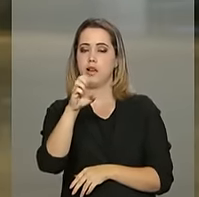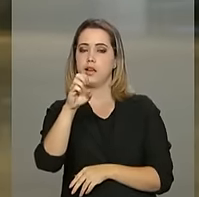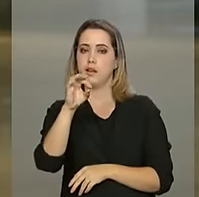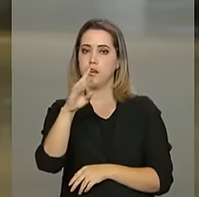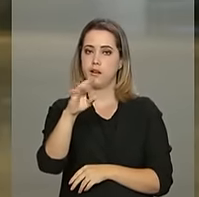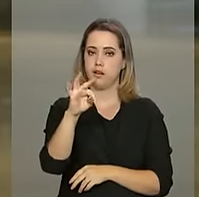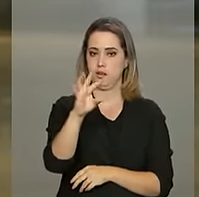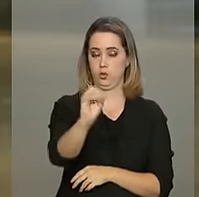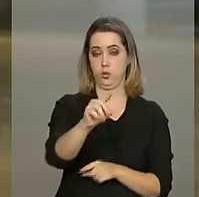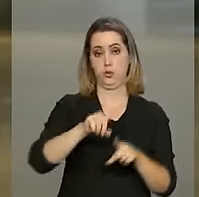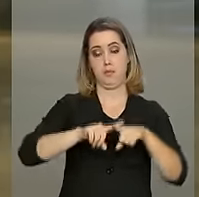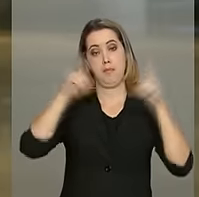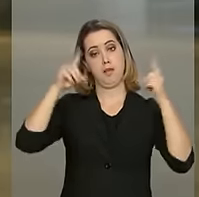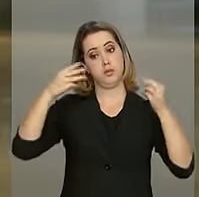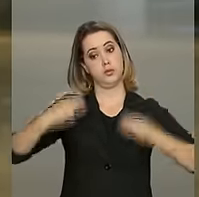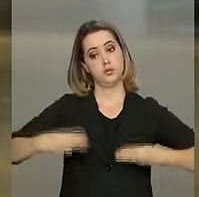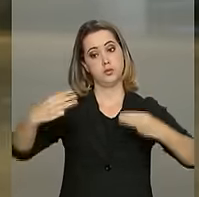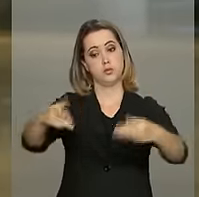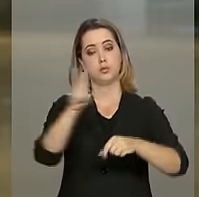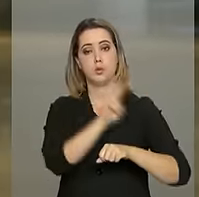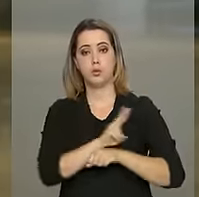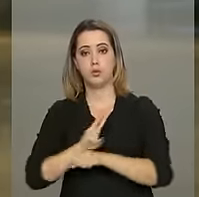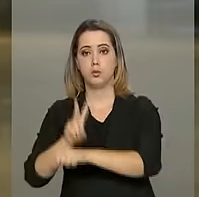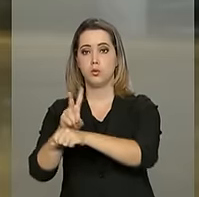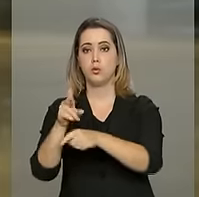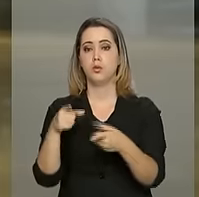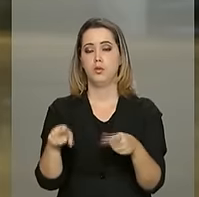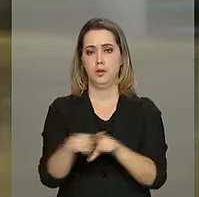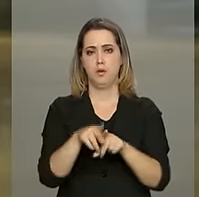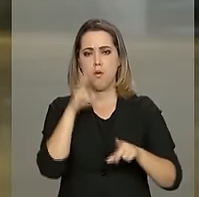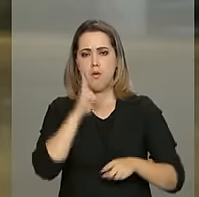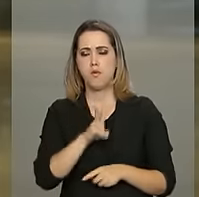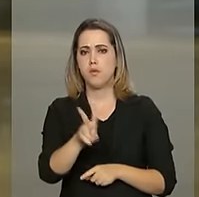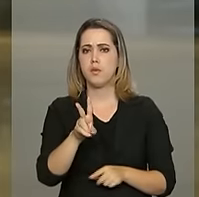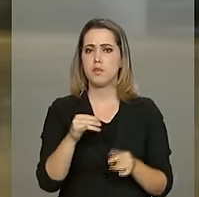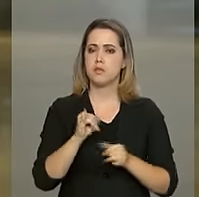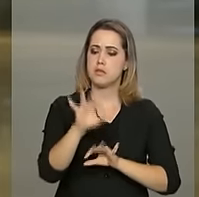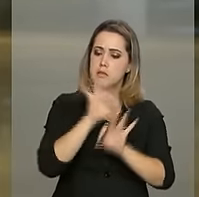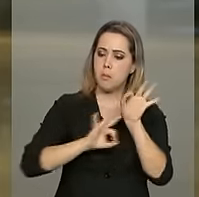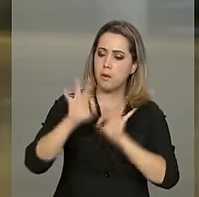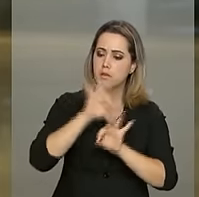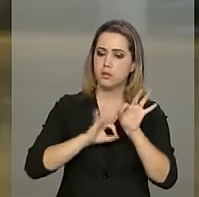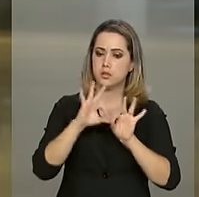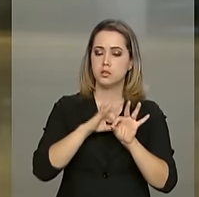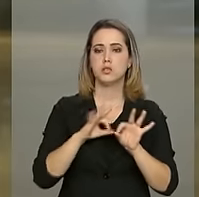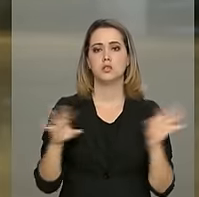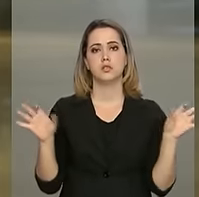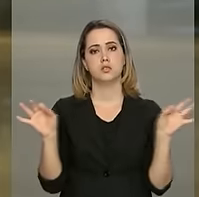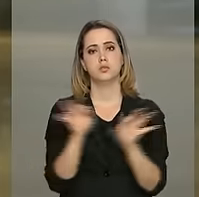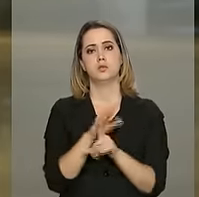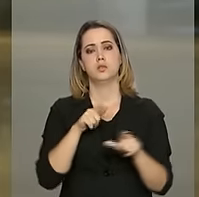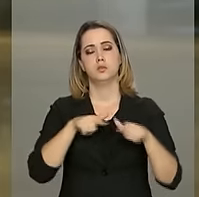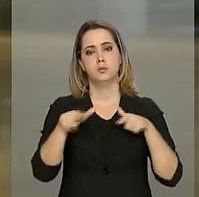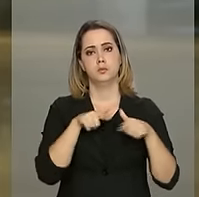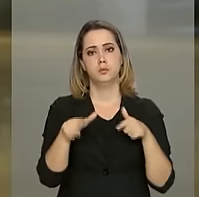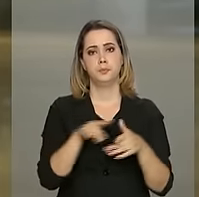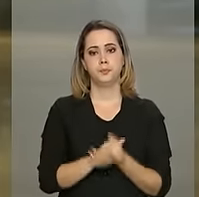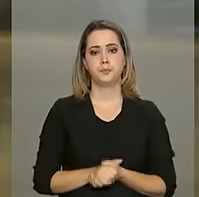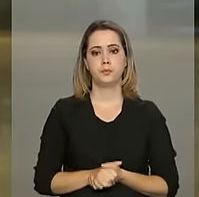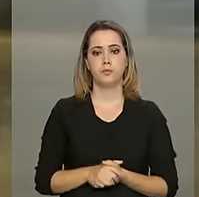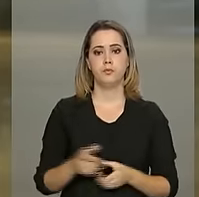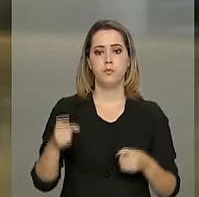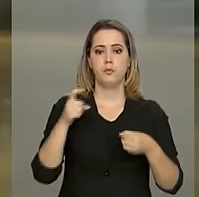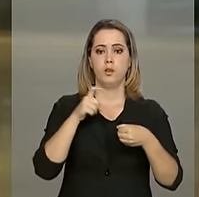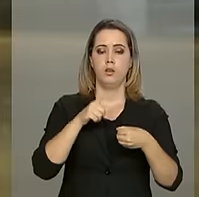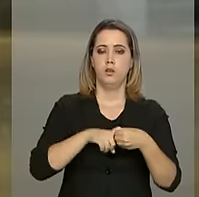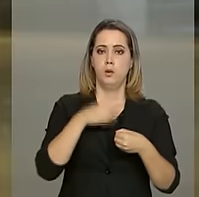da Defesa, por meio do Estado-Maior Conjunto das Forças Armadas, fazer o planejamento e executar a operação. Eu volto